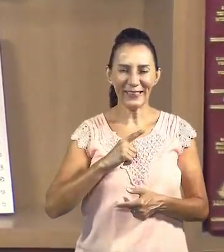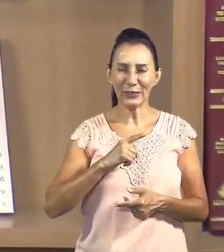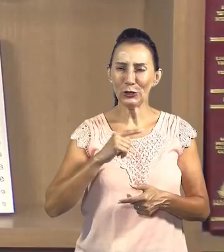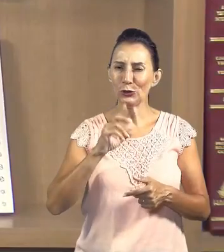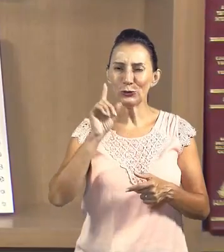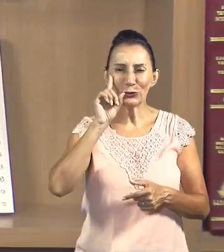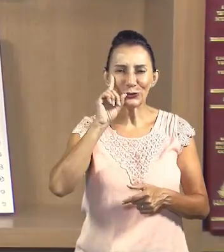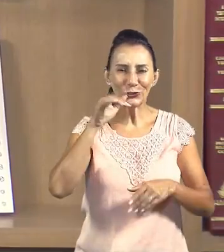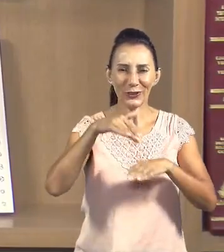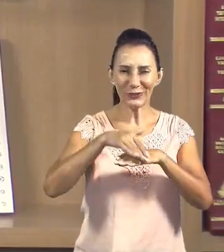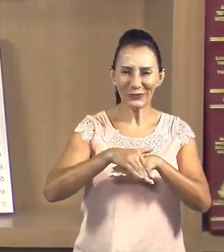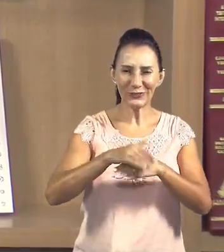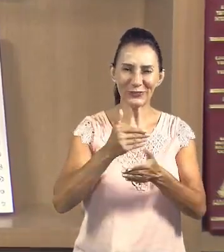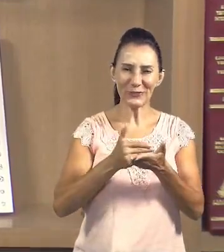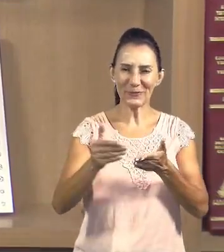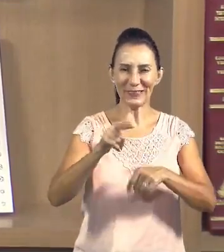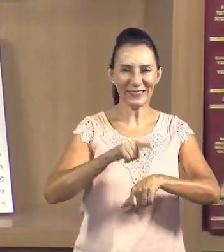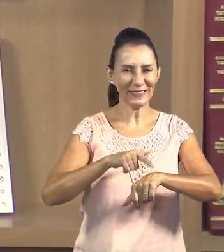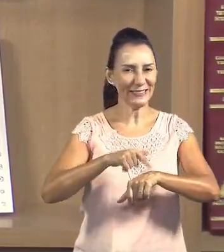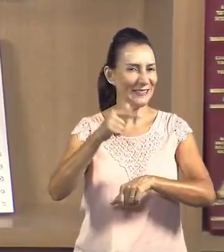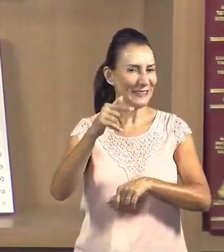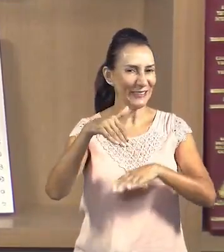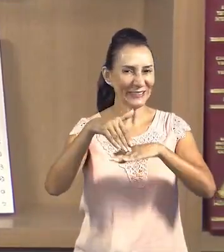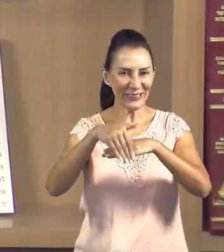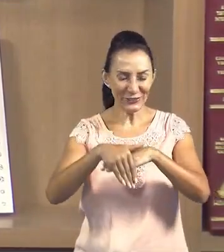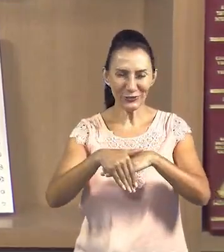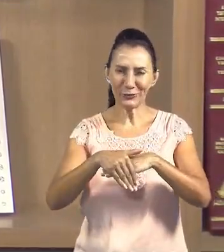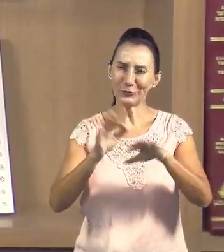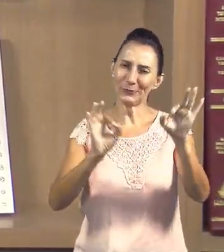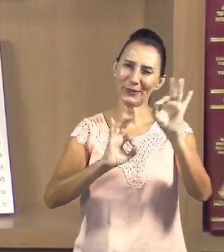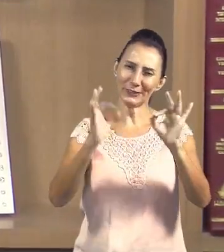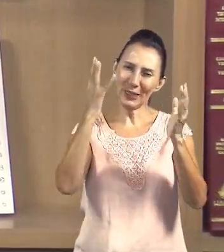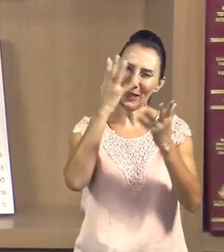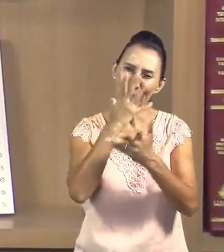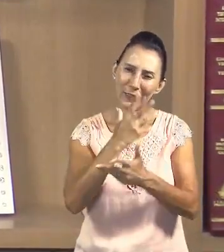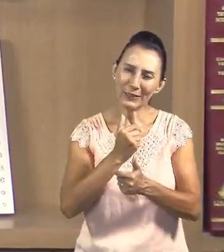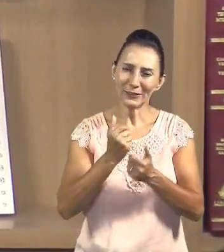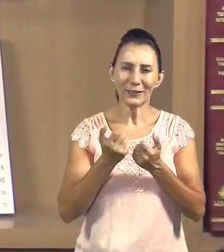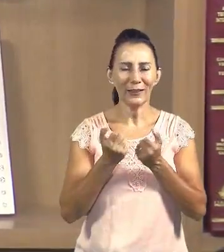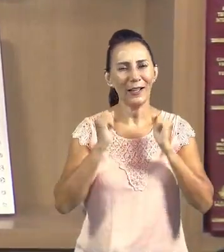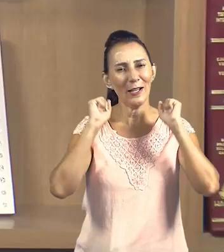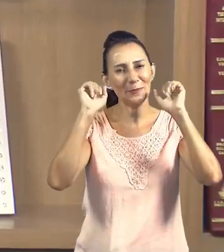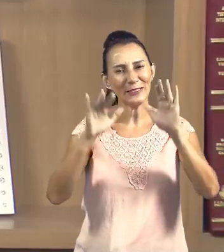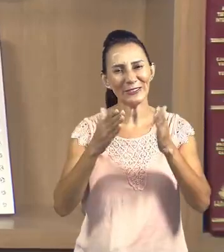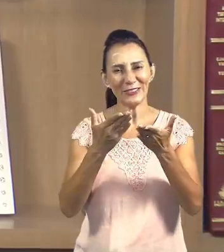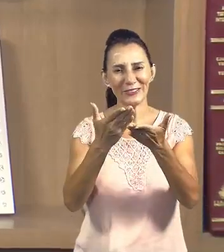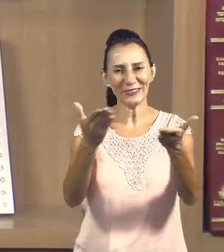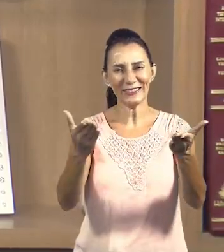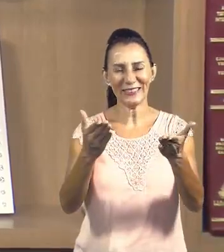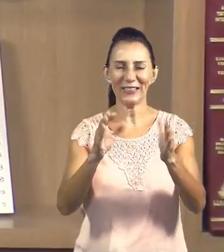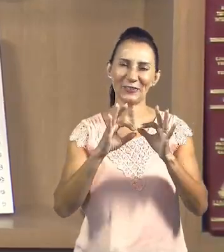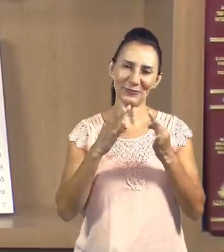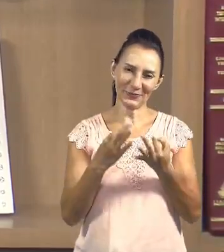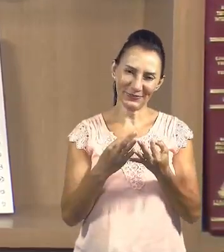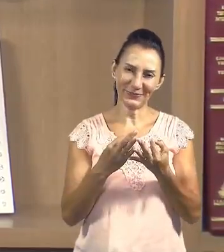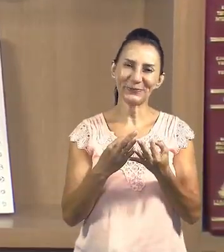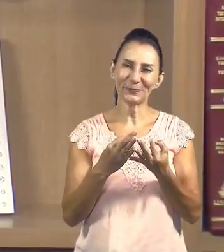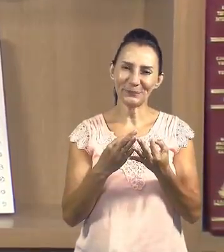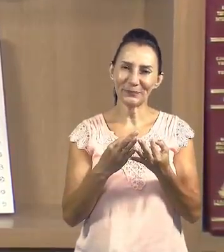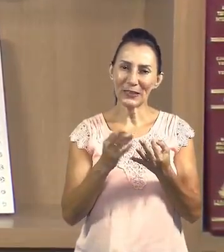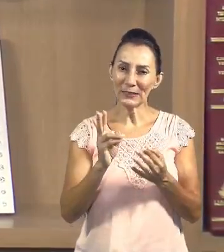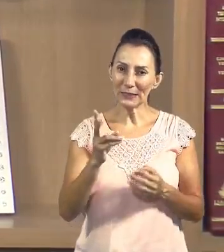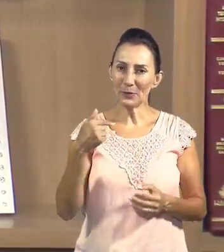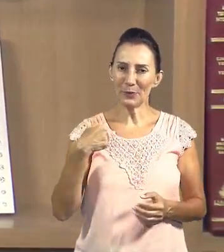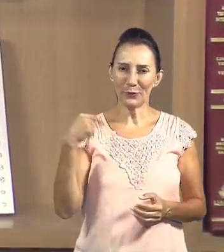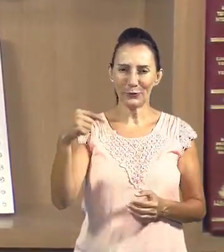das 19 horas. Uma programação linda para abençoar você e a sua família. Eu estou sempre no